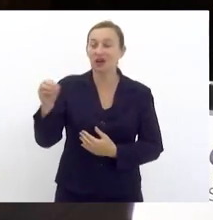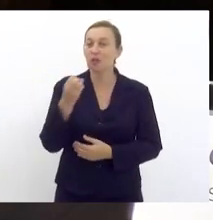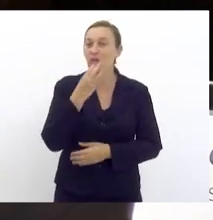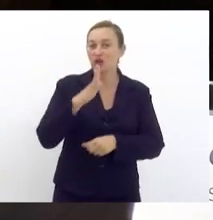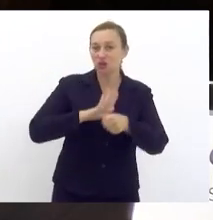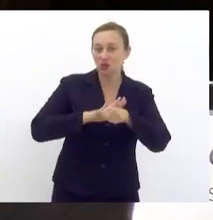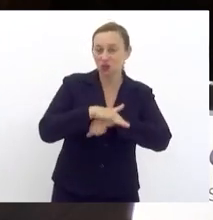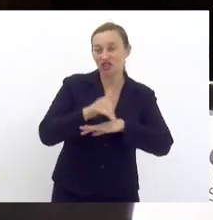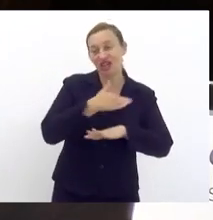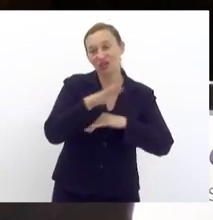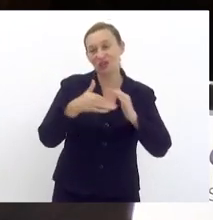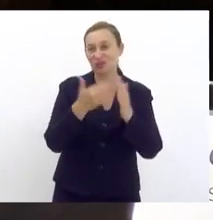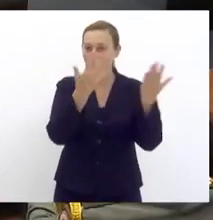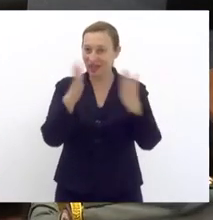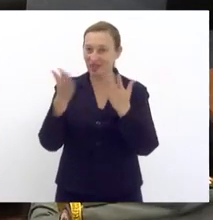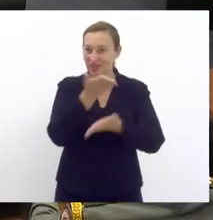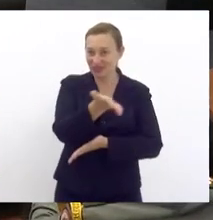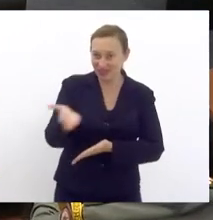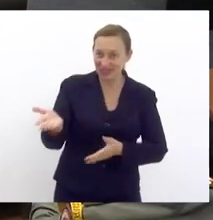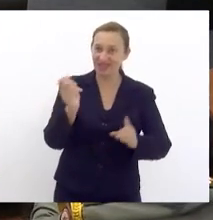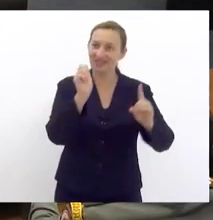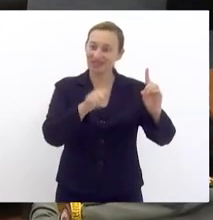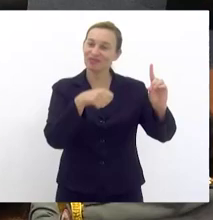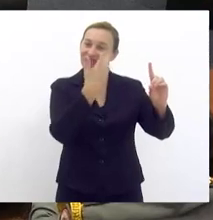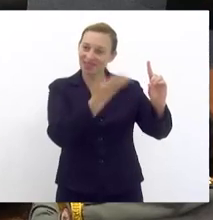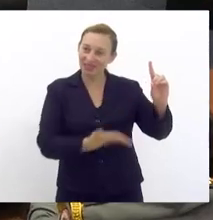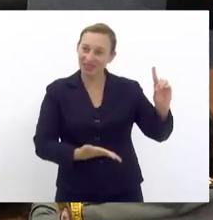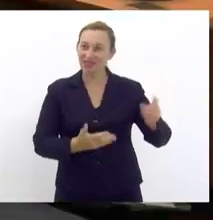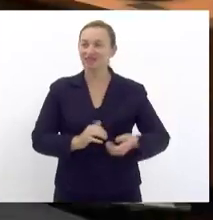todos. Parabéns aos homenageados.